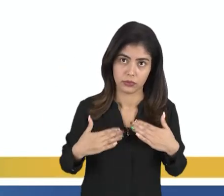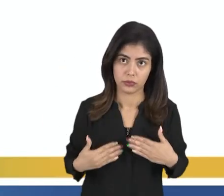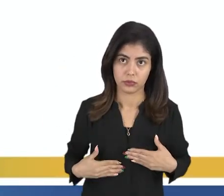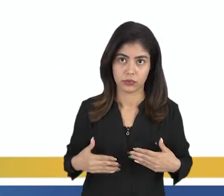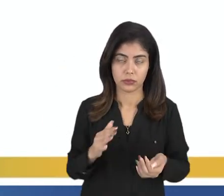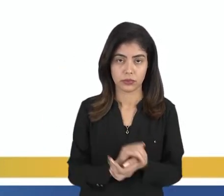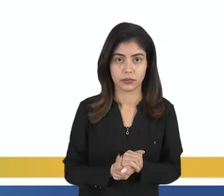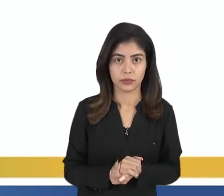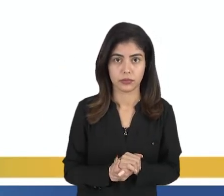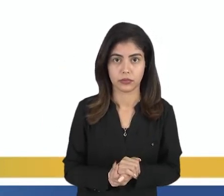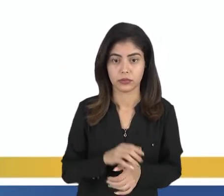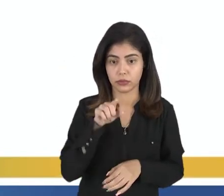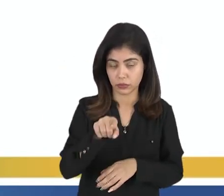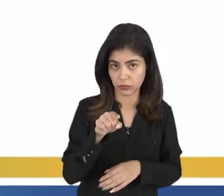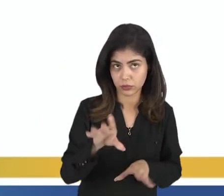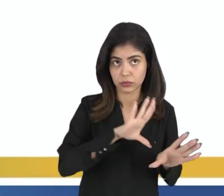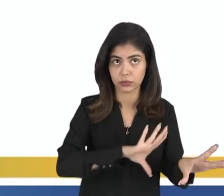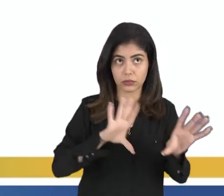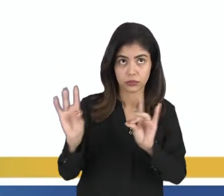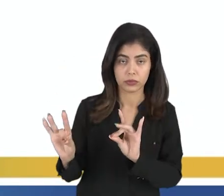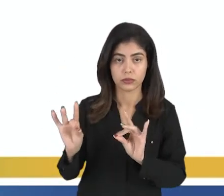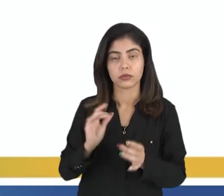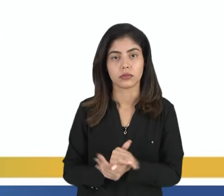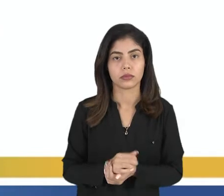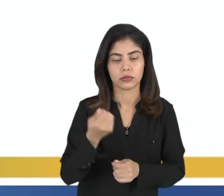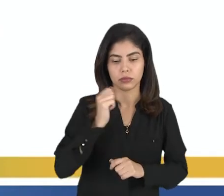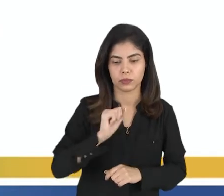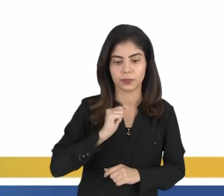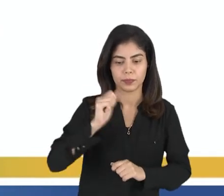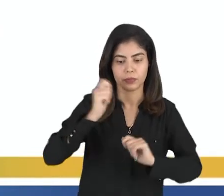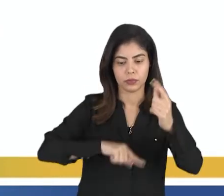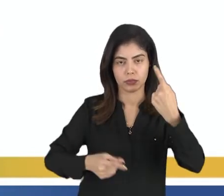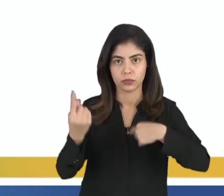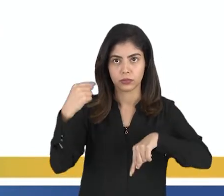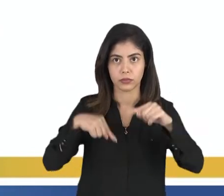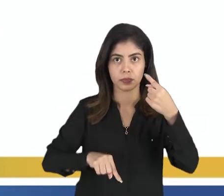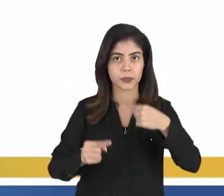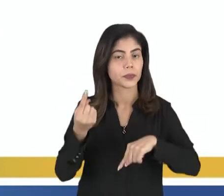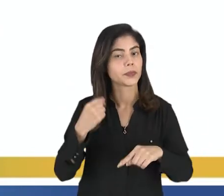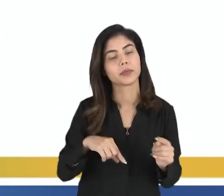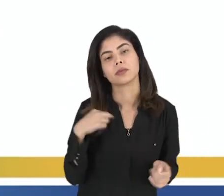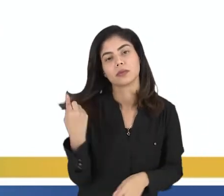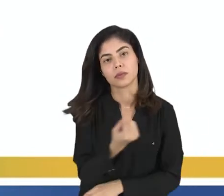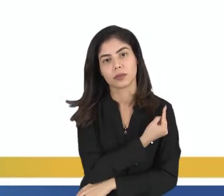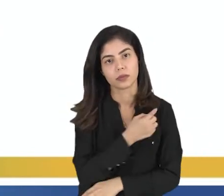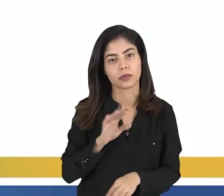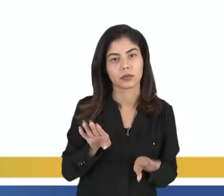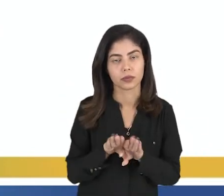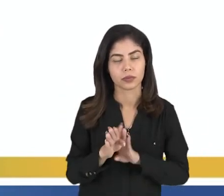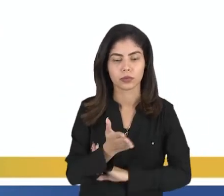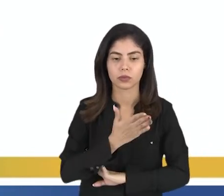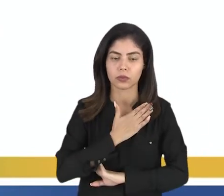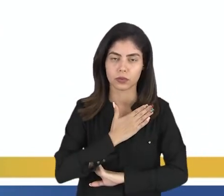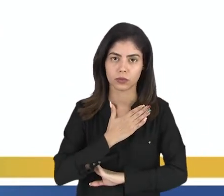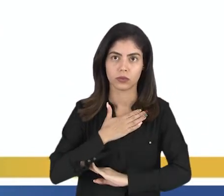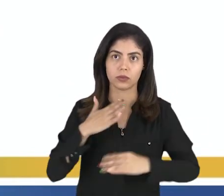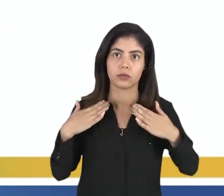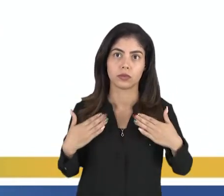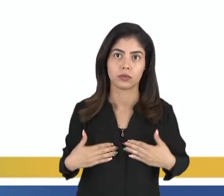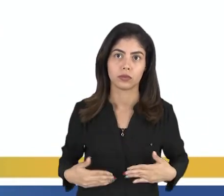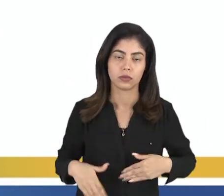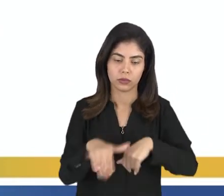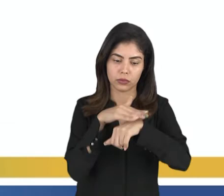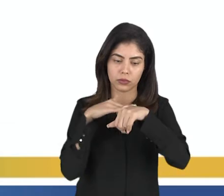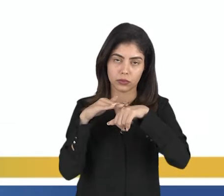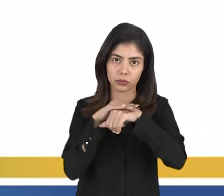órgãos do nosso corpo, né? Ele é que bombeia o sangue e leva todos os nutrientes para os nossos órgãos e para os